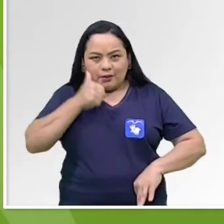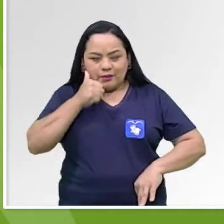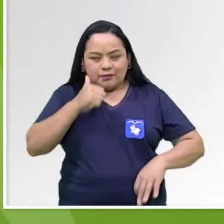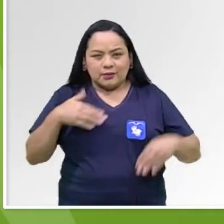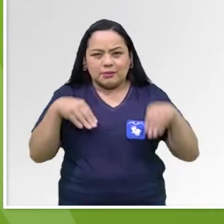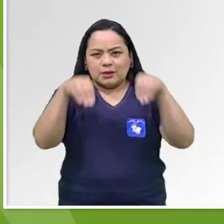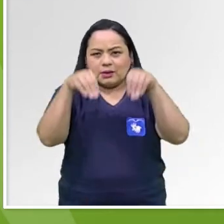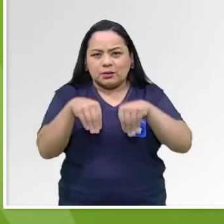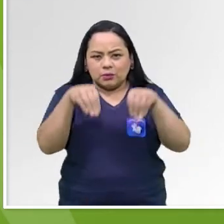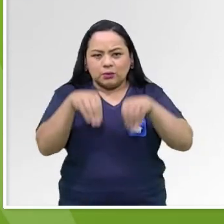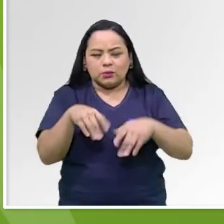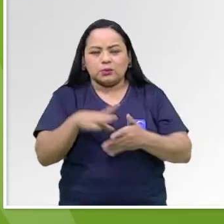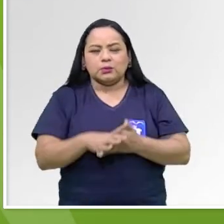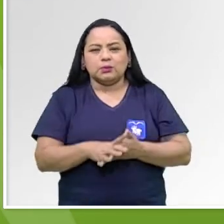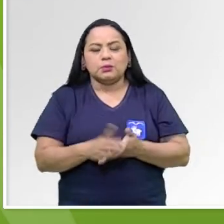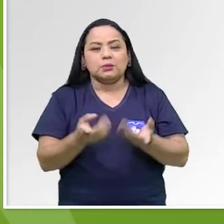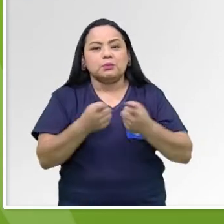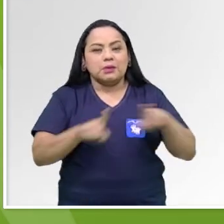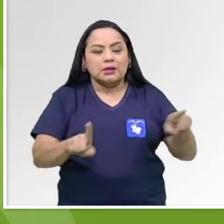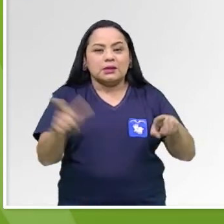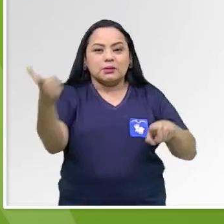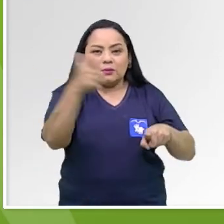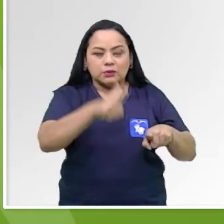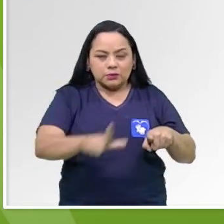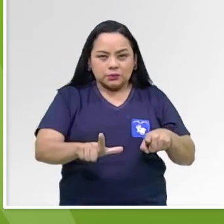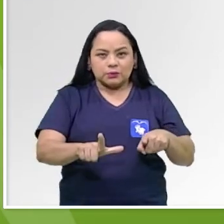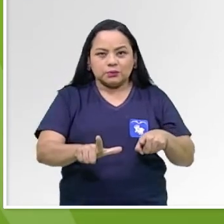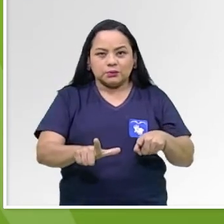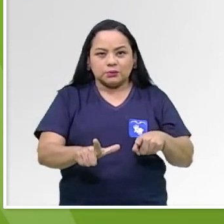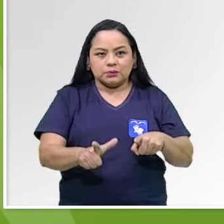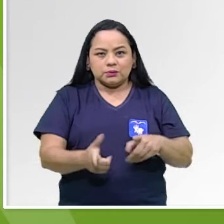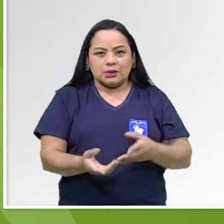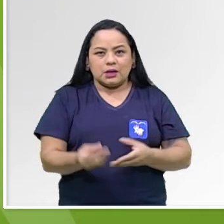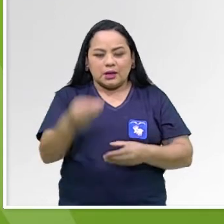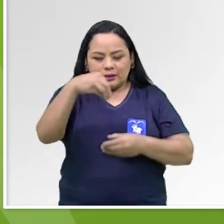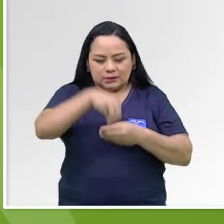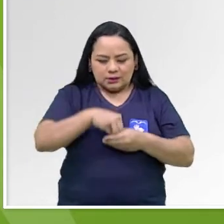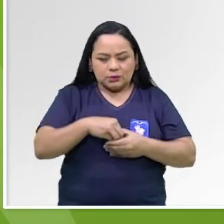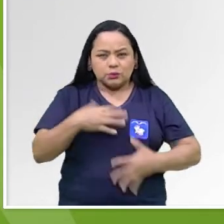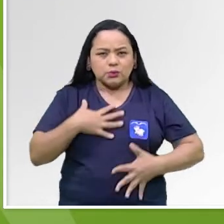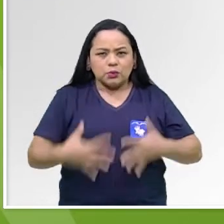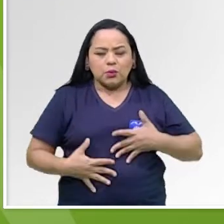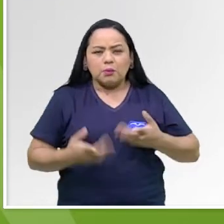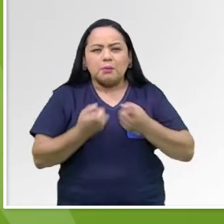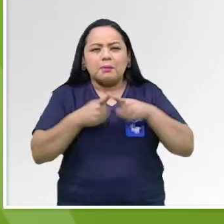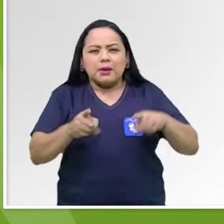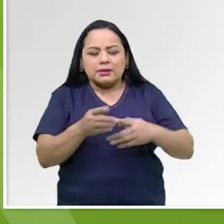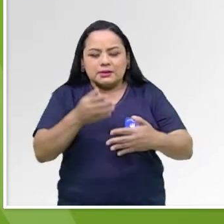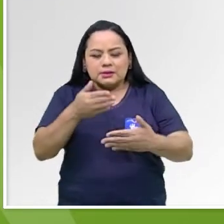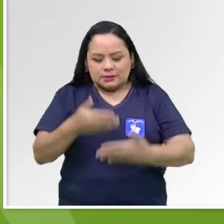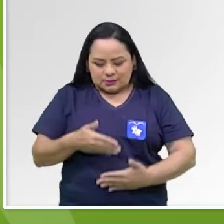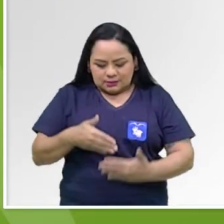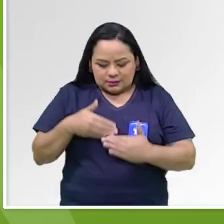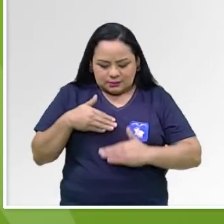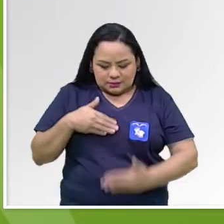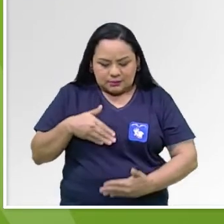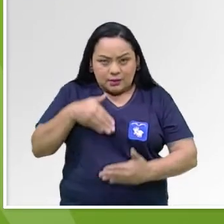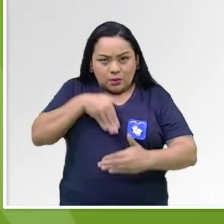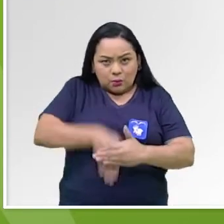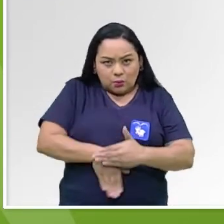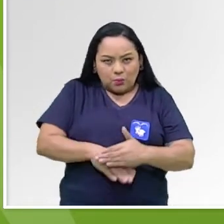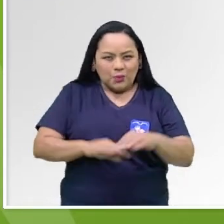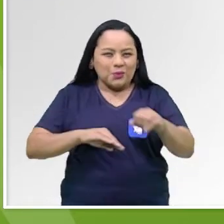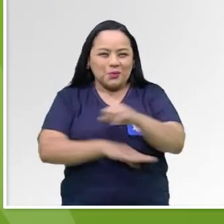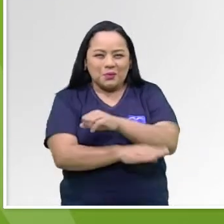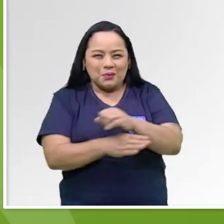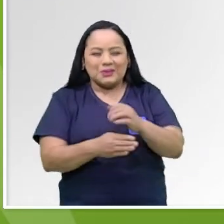aí eles continuam, né? Na verdade, não continuam dentro do corpo da fêmea, mas eles ficam guardadinhos na bolsa, no marsúpio, e aí